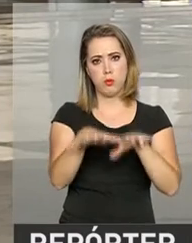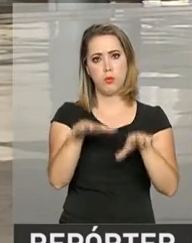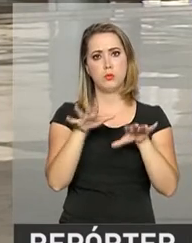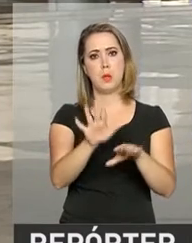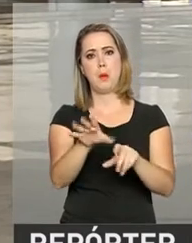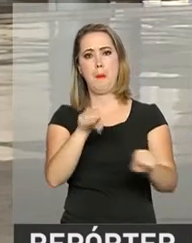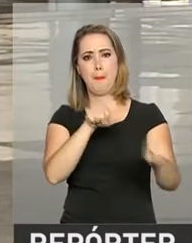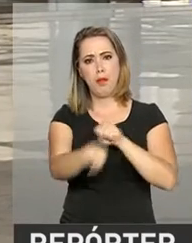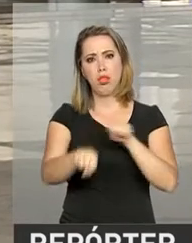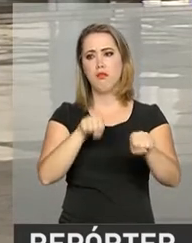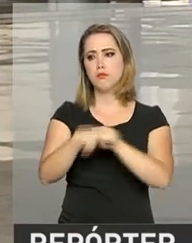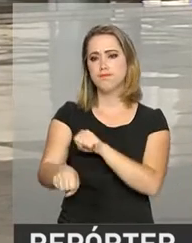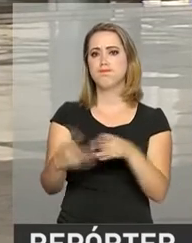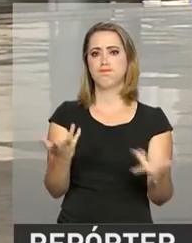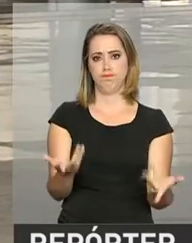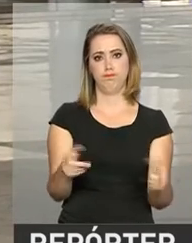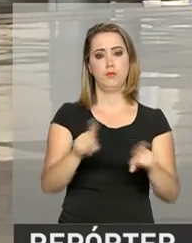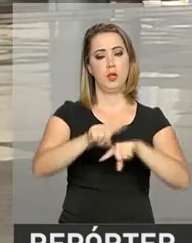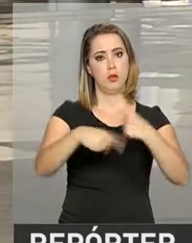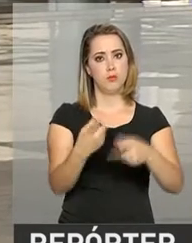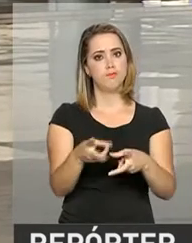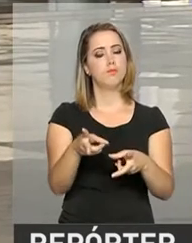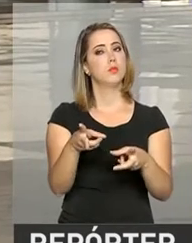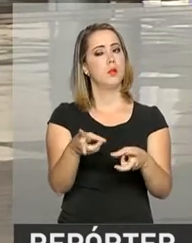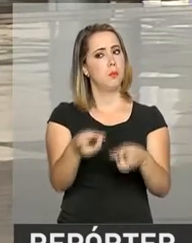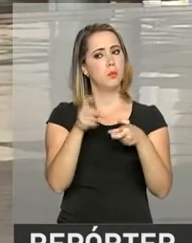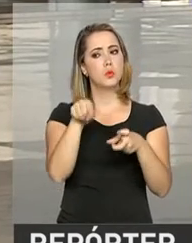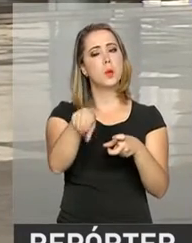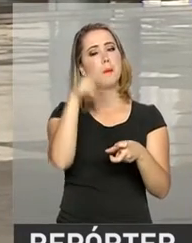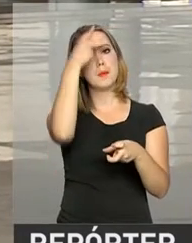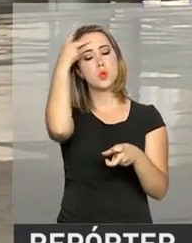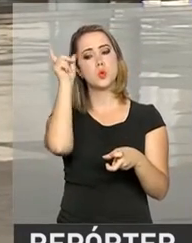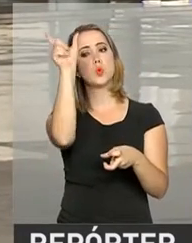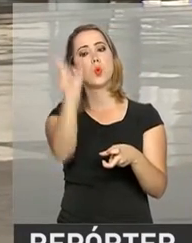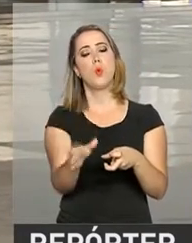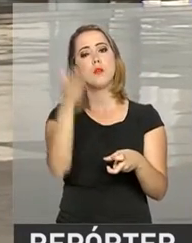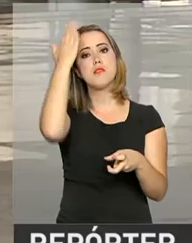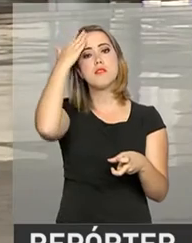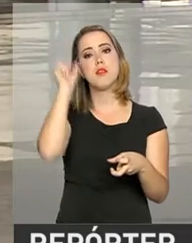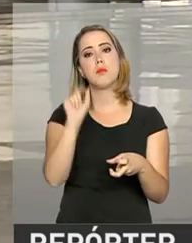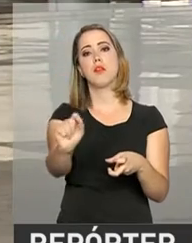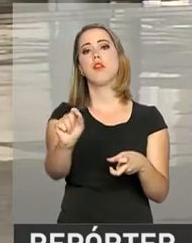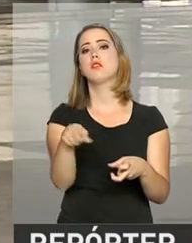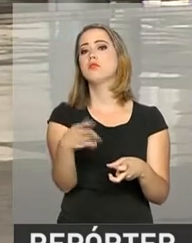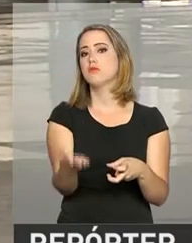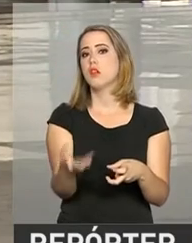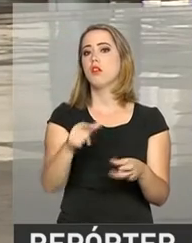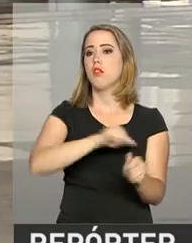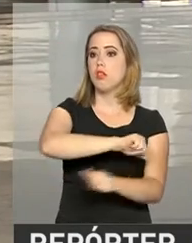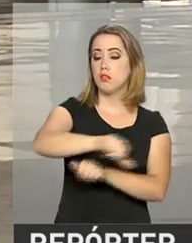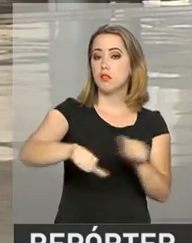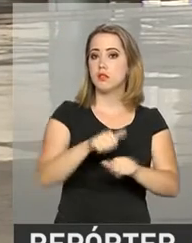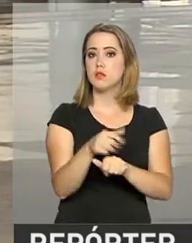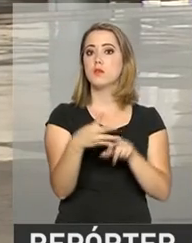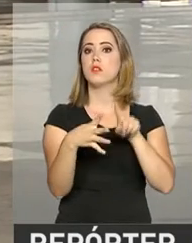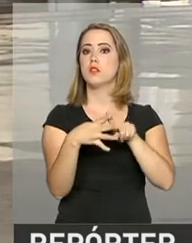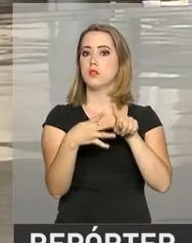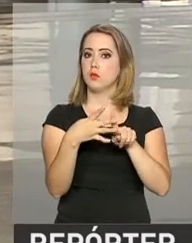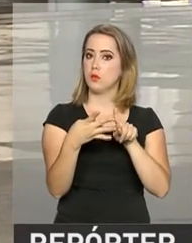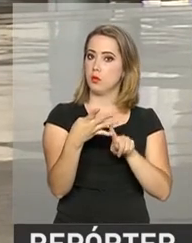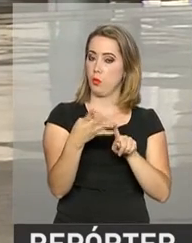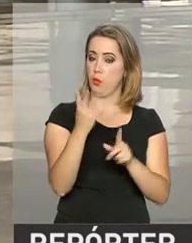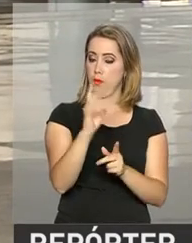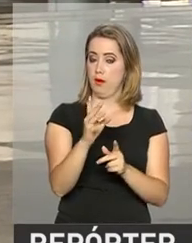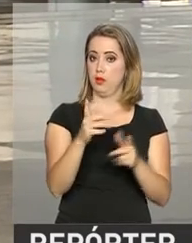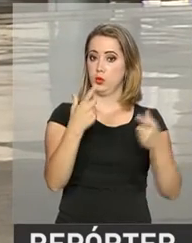forem identificados, vão ser transferidos a presídios federais. Existem quatro no país e eles são